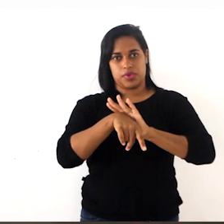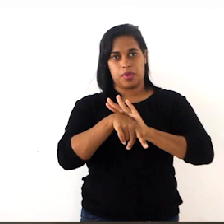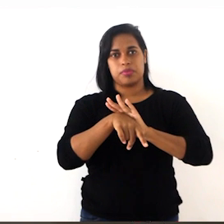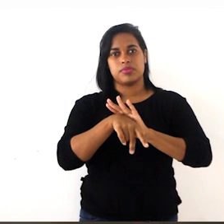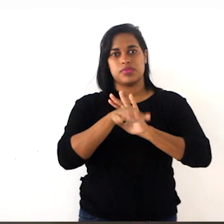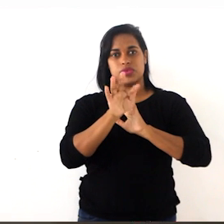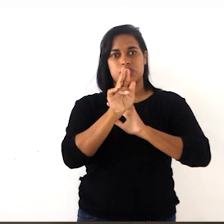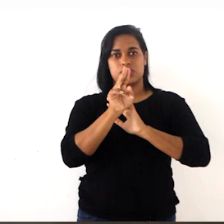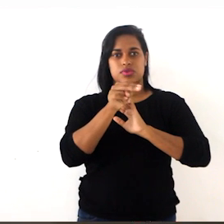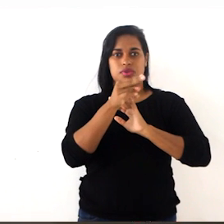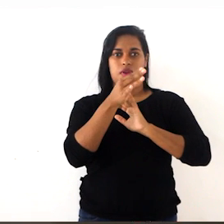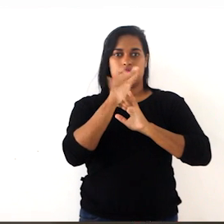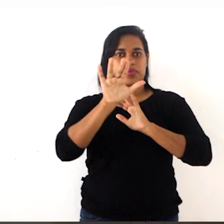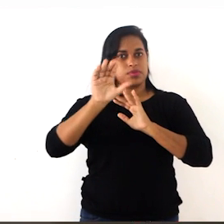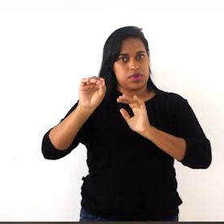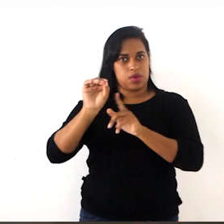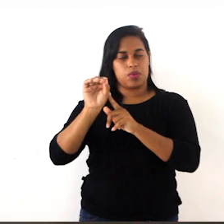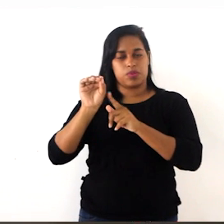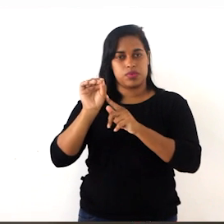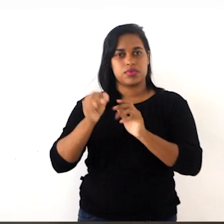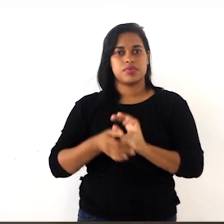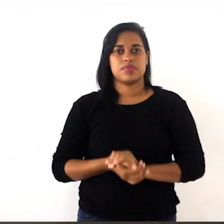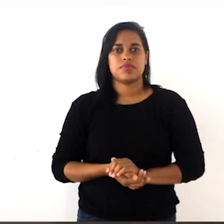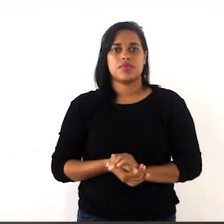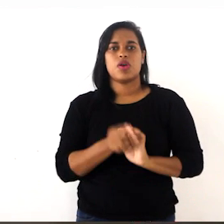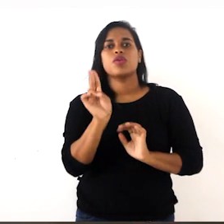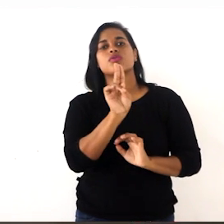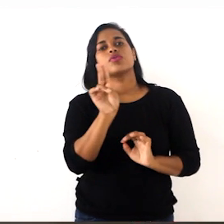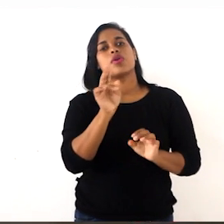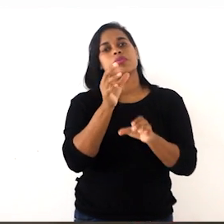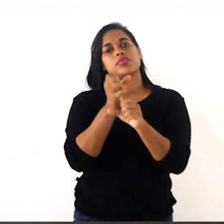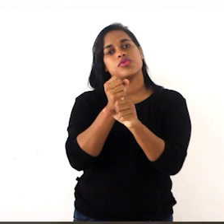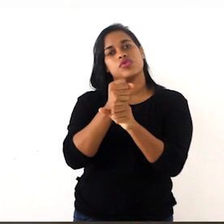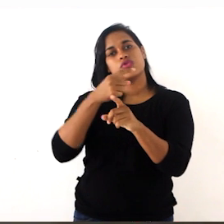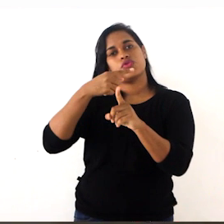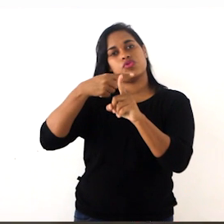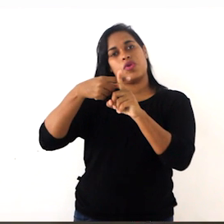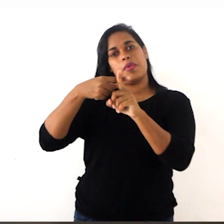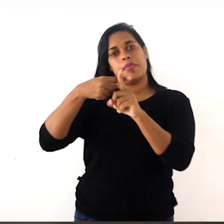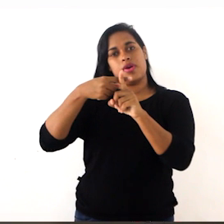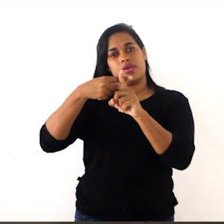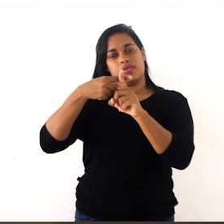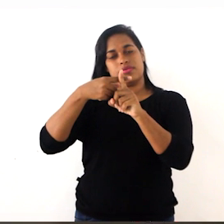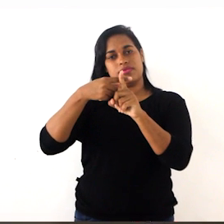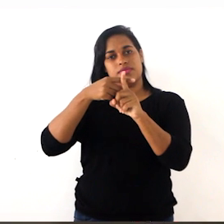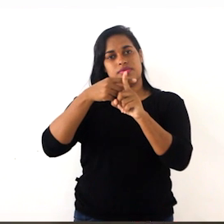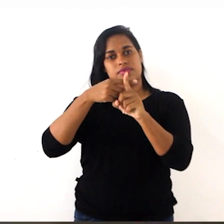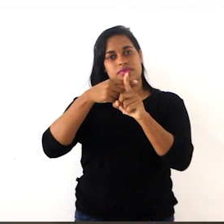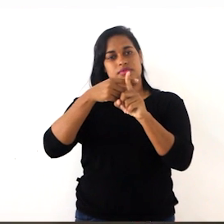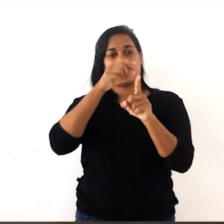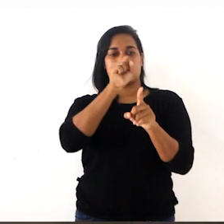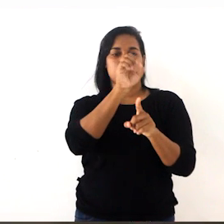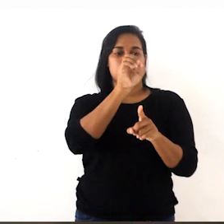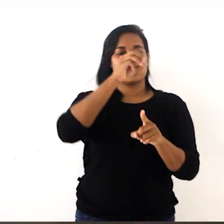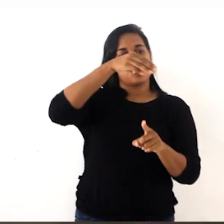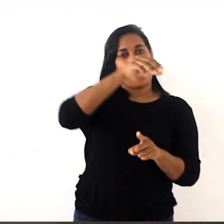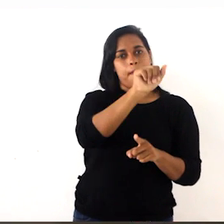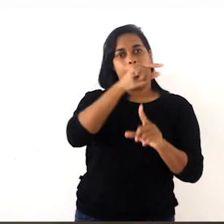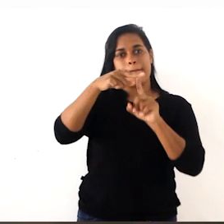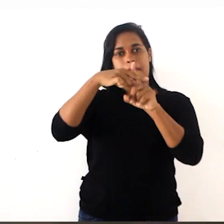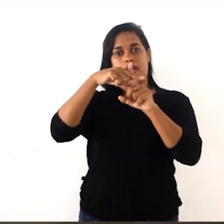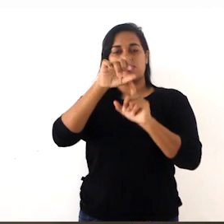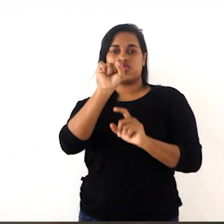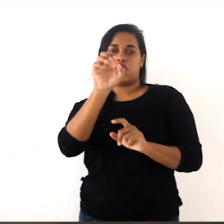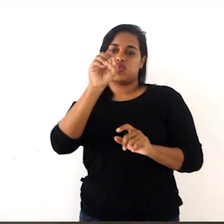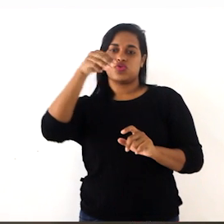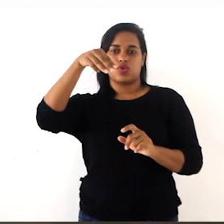função, os comandos dele. Então vamos chamar aqui soma e soma. Vamos colocar